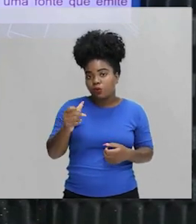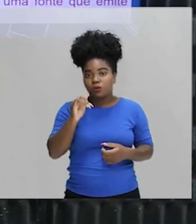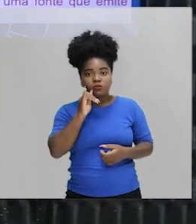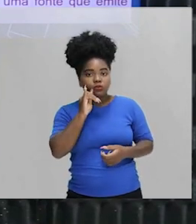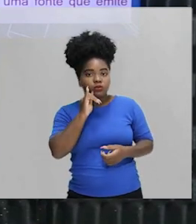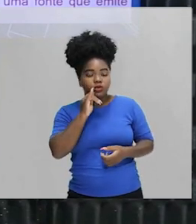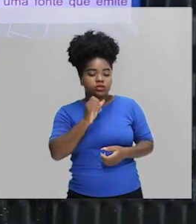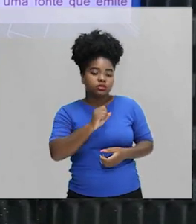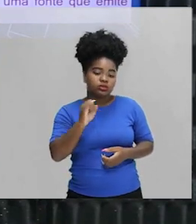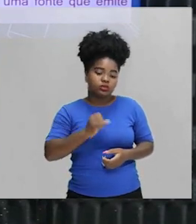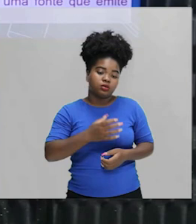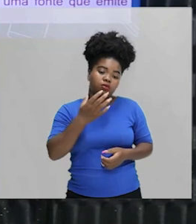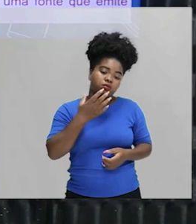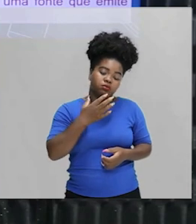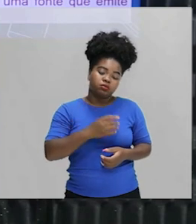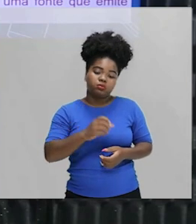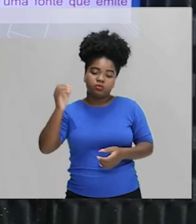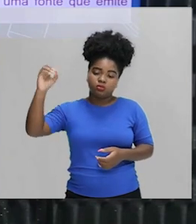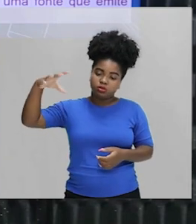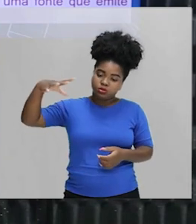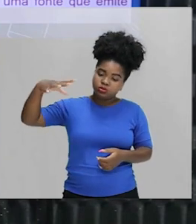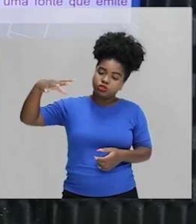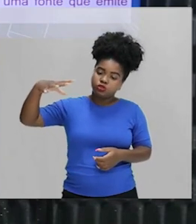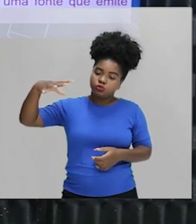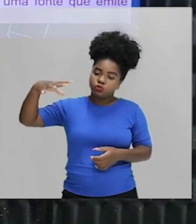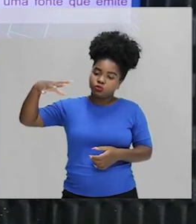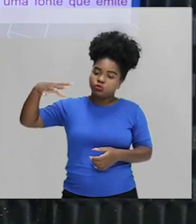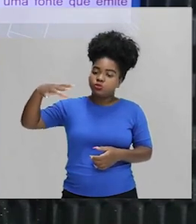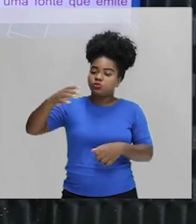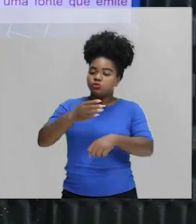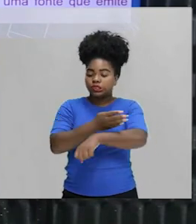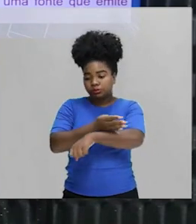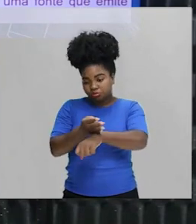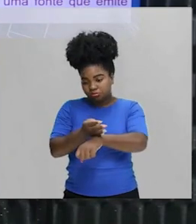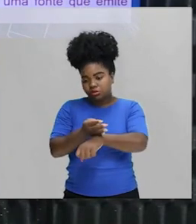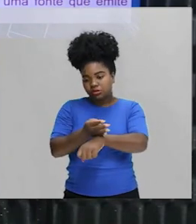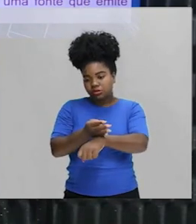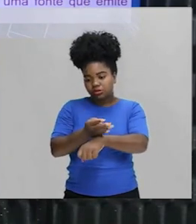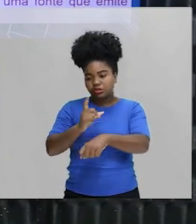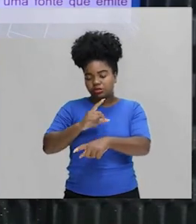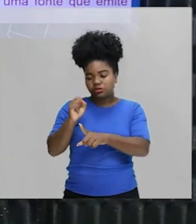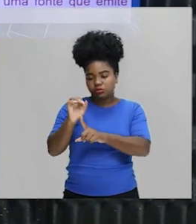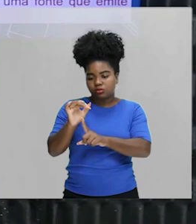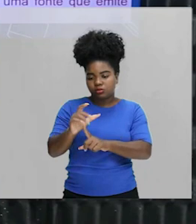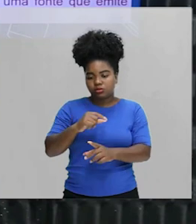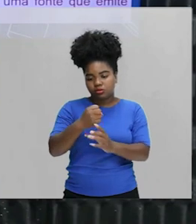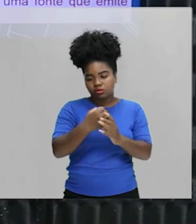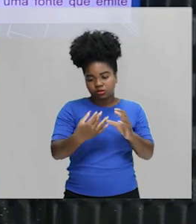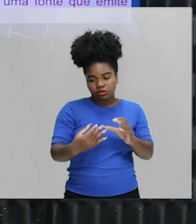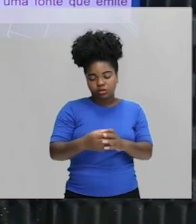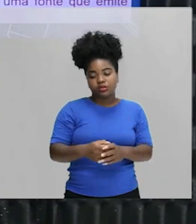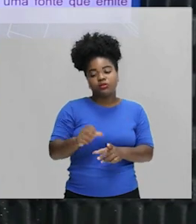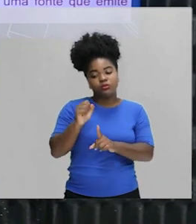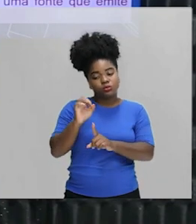Pode emitir uma luz branca e essa luz ela vai passar por um gás Ok então no momento que ela passa por um gás ela leva essa característica de um